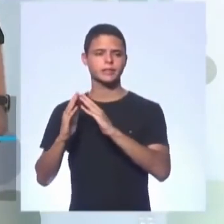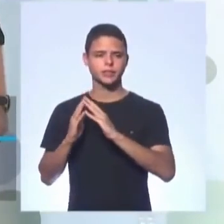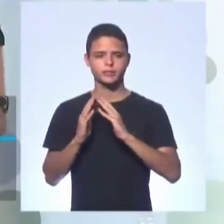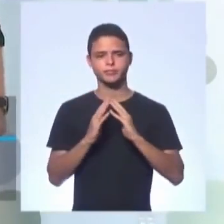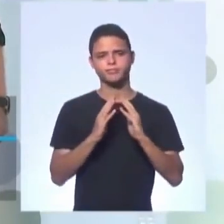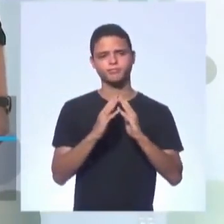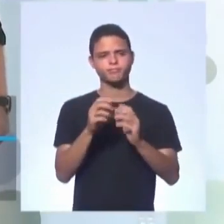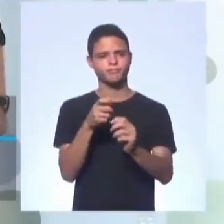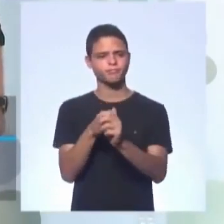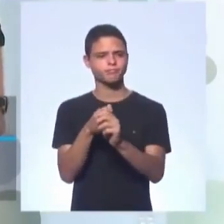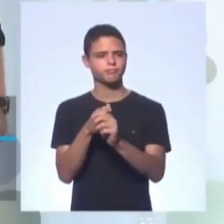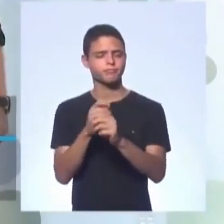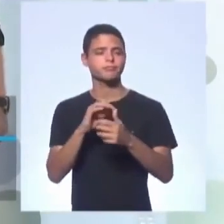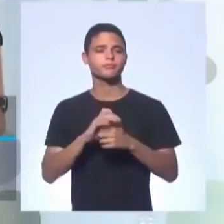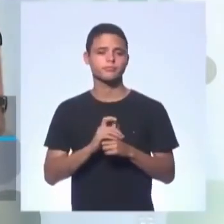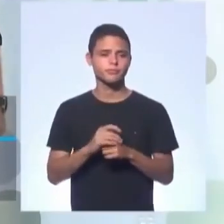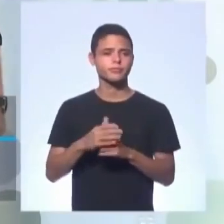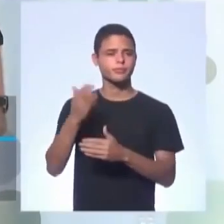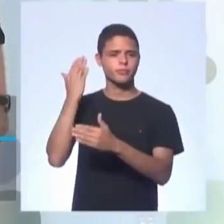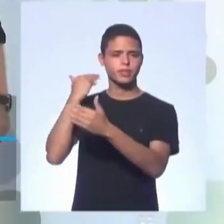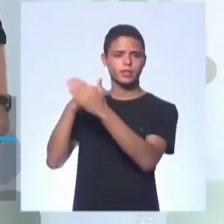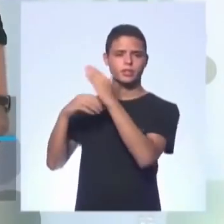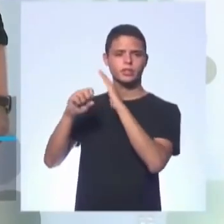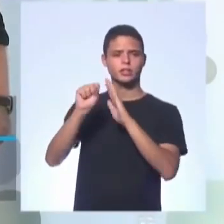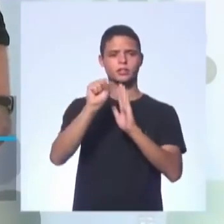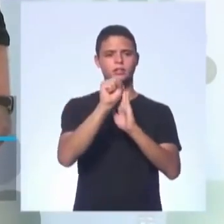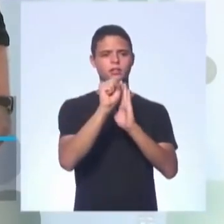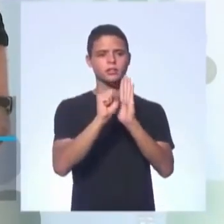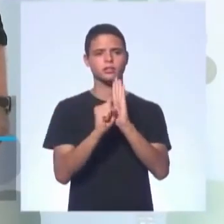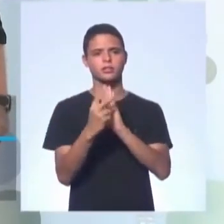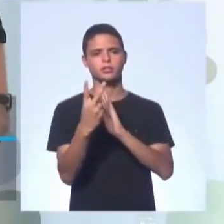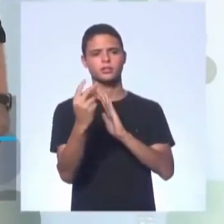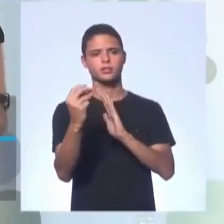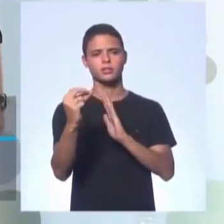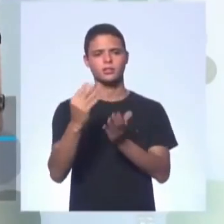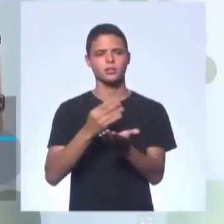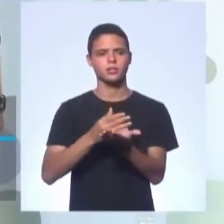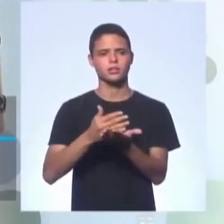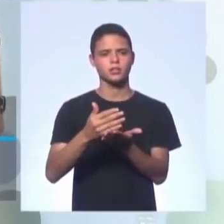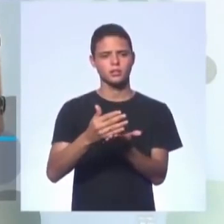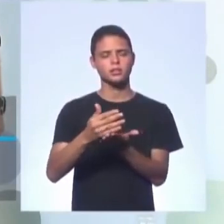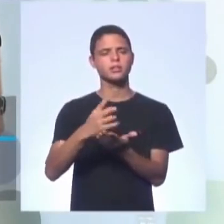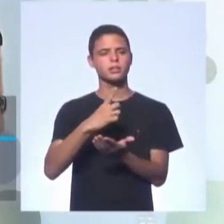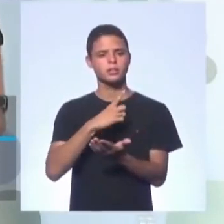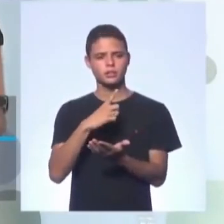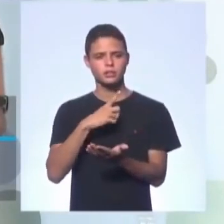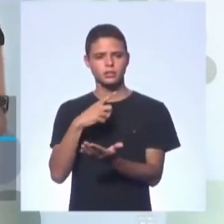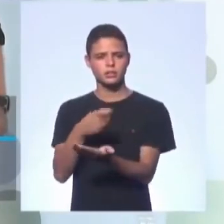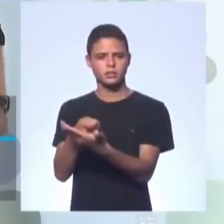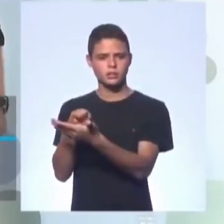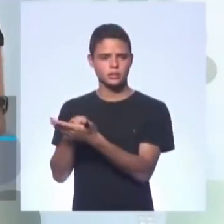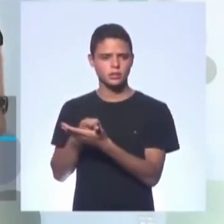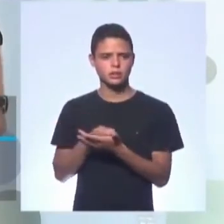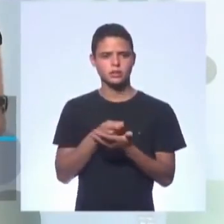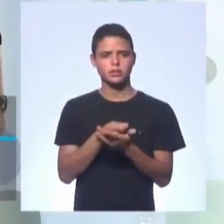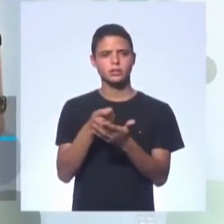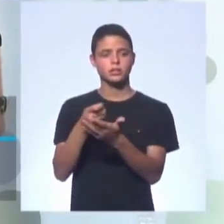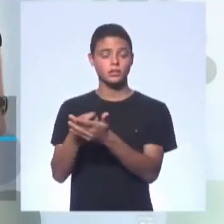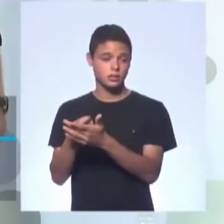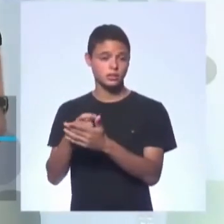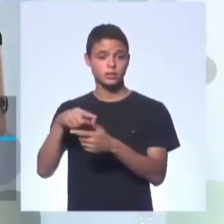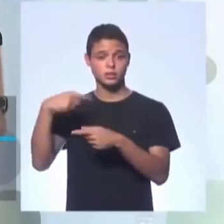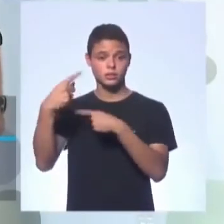várzeas aí, principalmente no início do século XX, aqui na cidade de São Paulo, foram loteadas e vendidas e depois